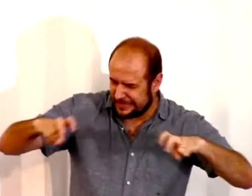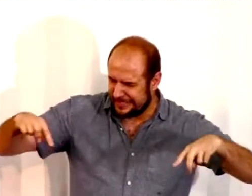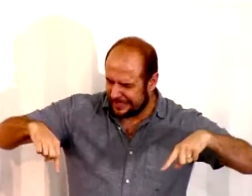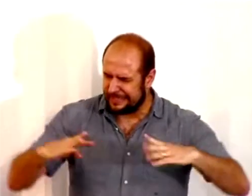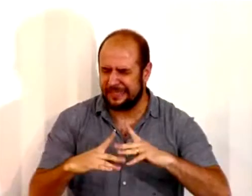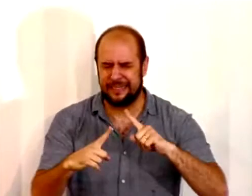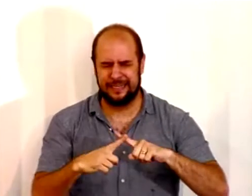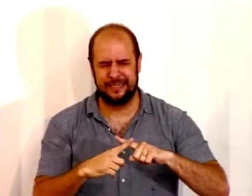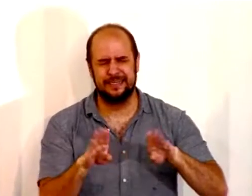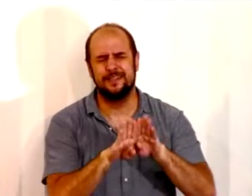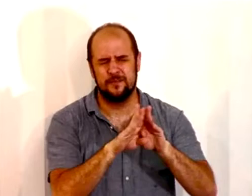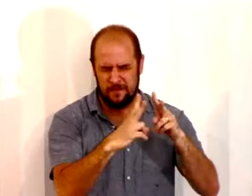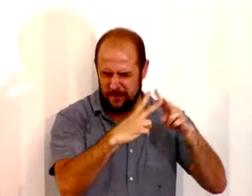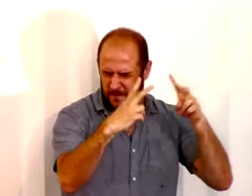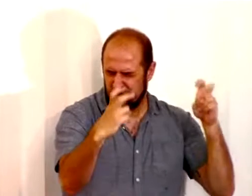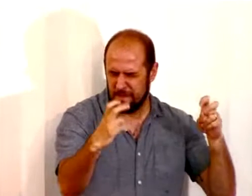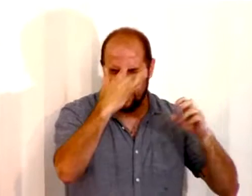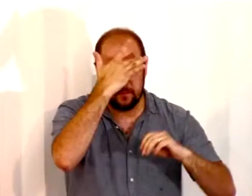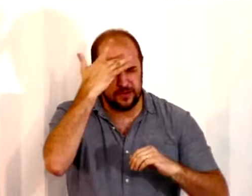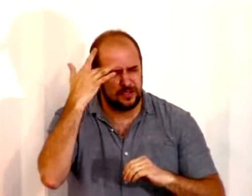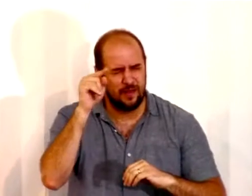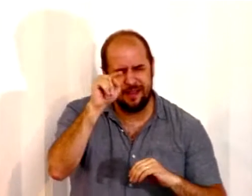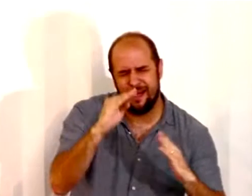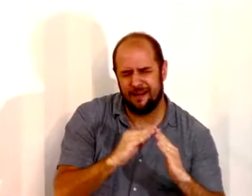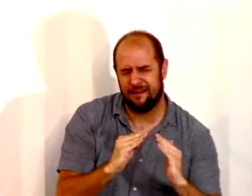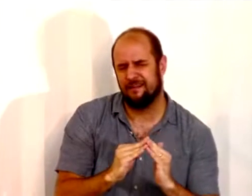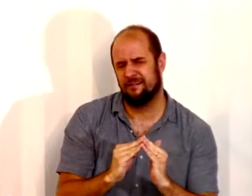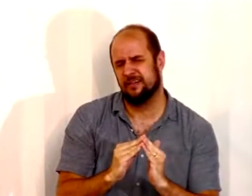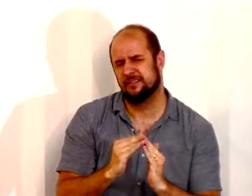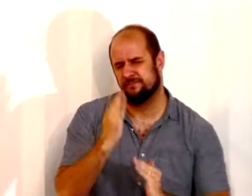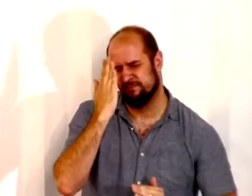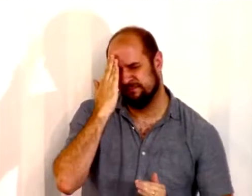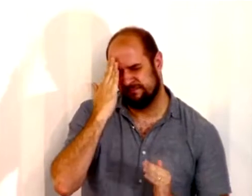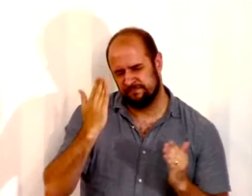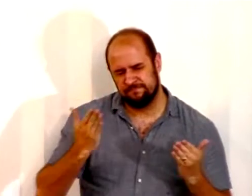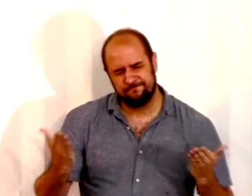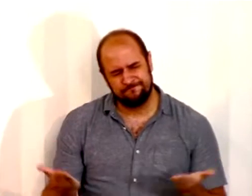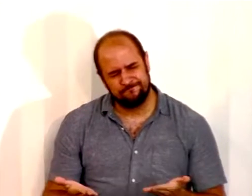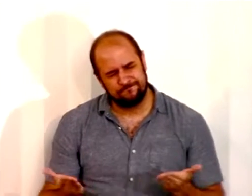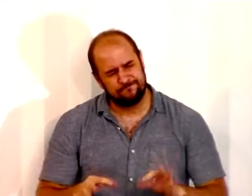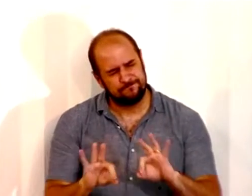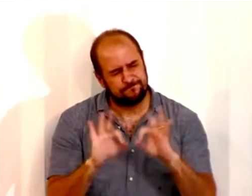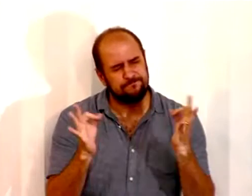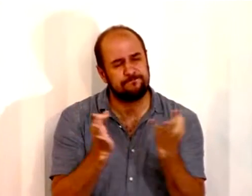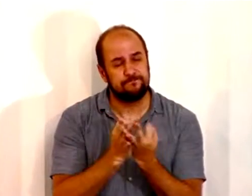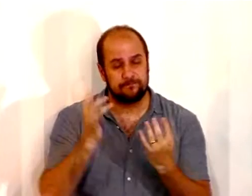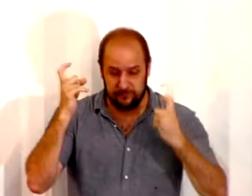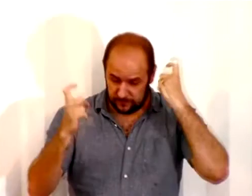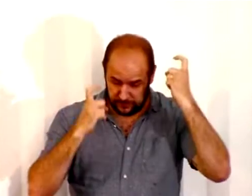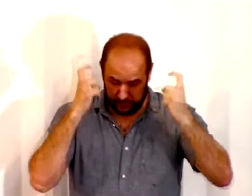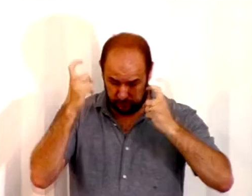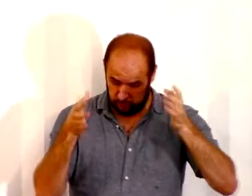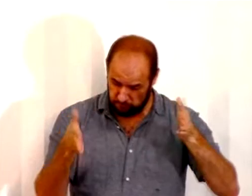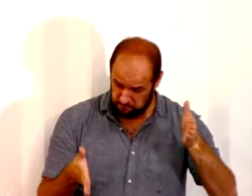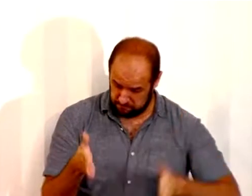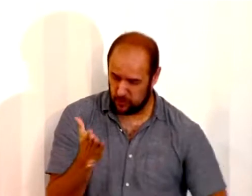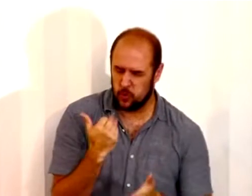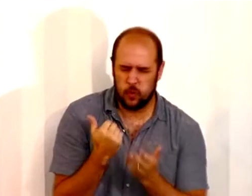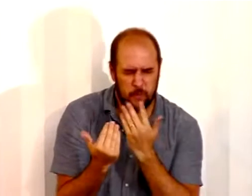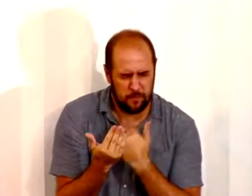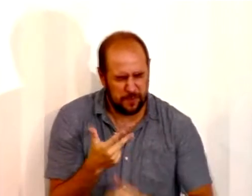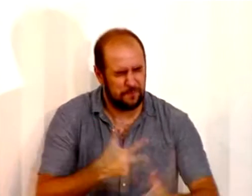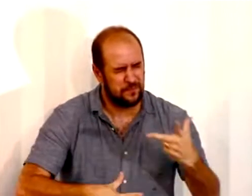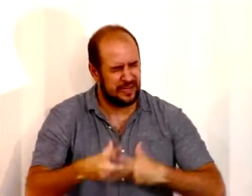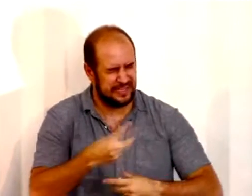aqueles que nos acompanham em seus lares. Sabemos que hoje muitas famílias se reunirão para um tempo de ceia, de troca